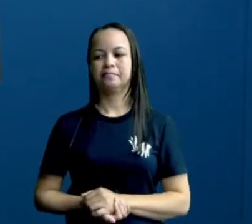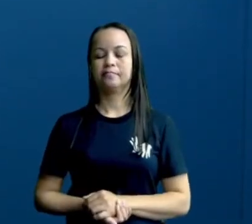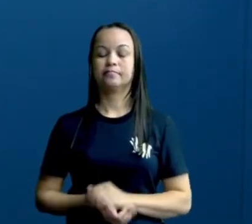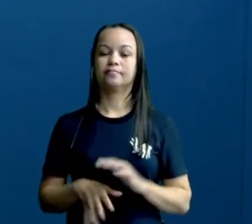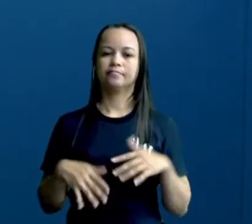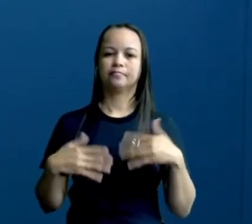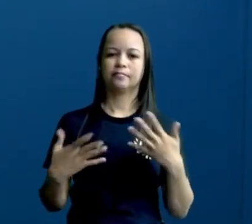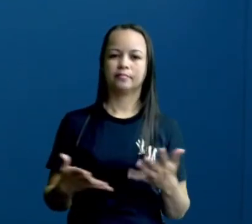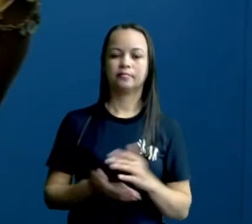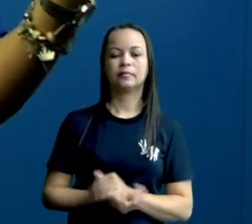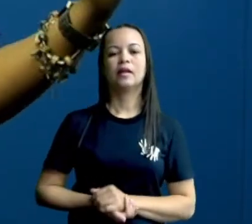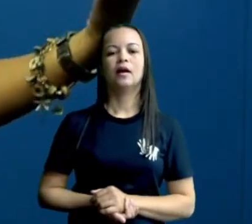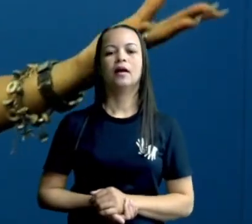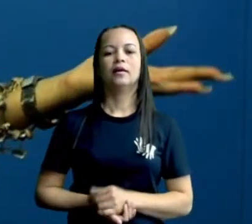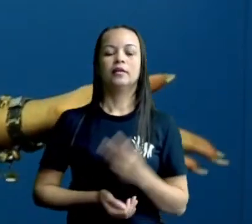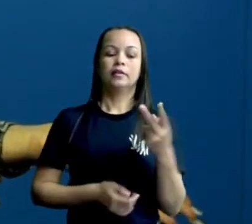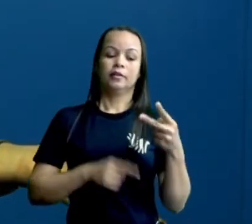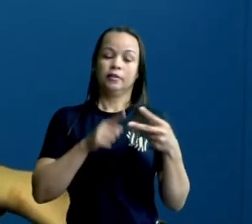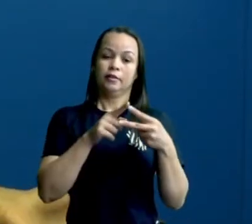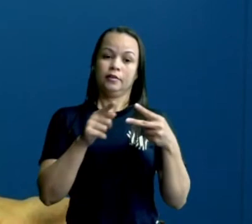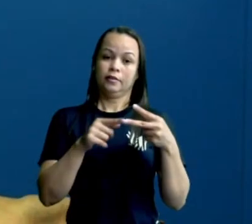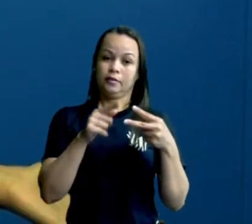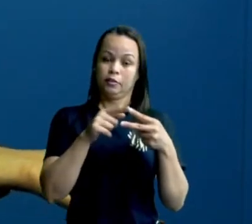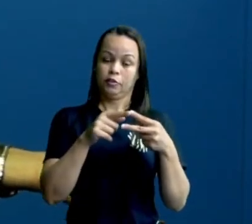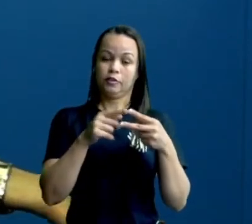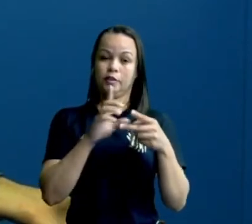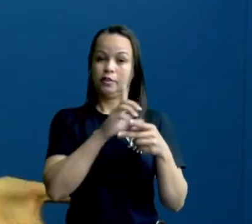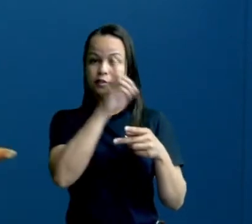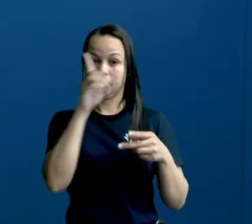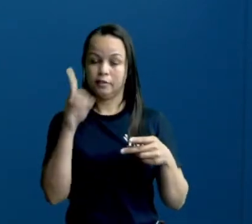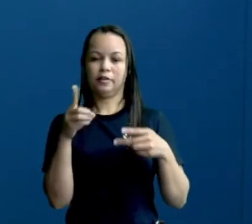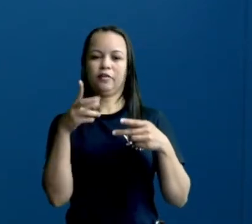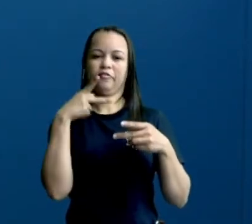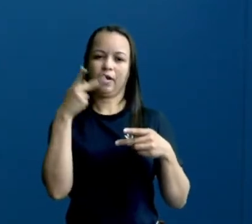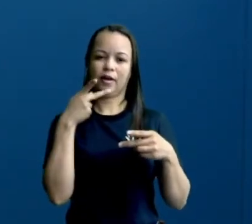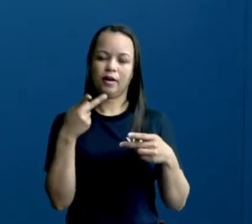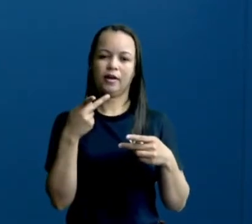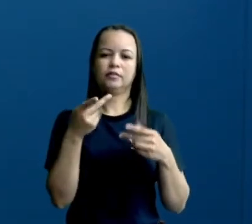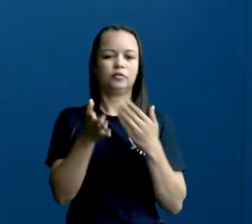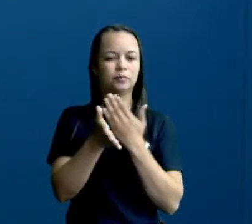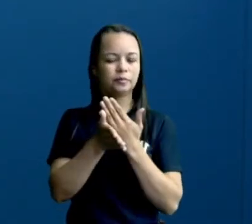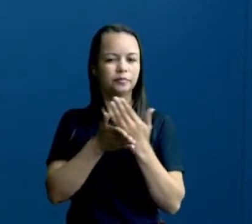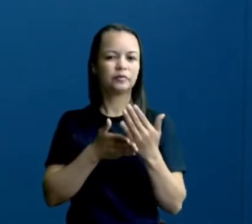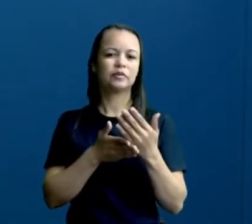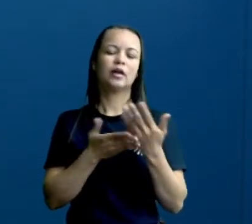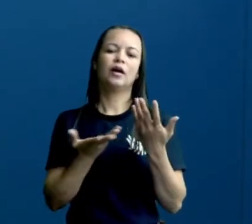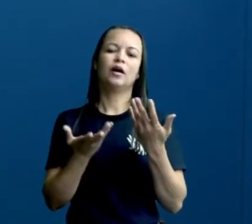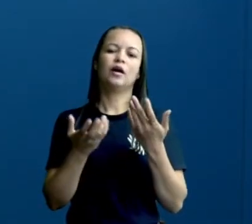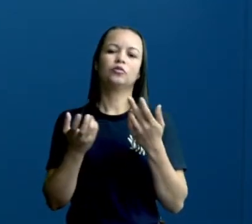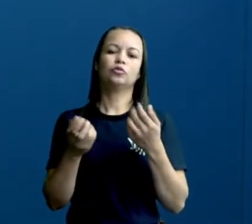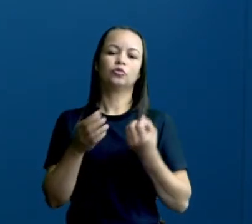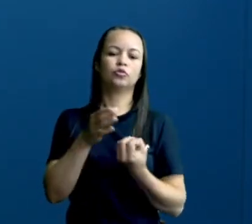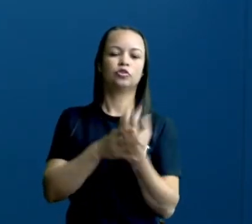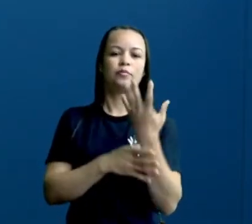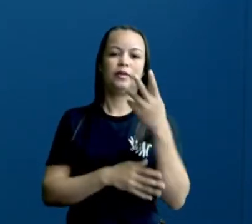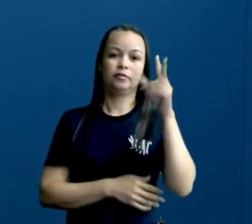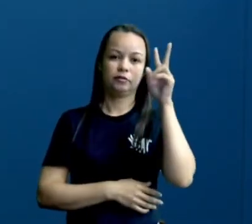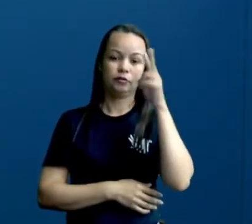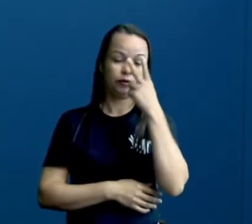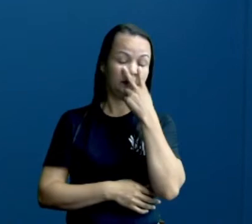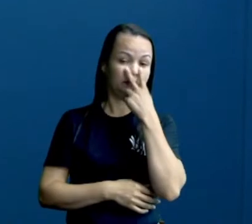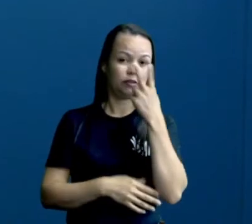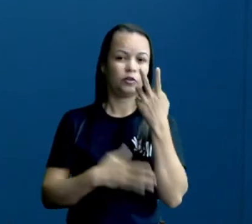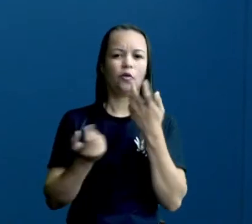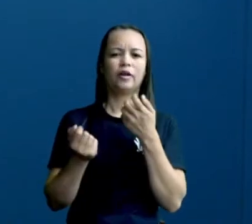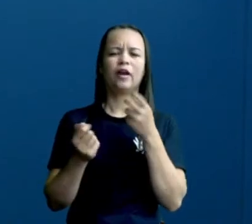Então, nesses 2 dias, falando sobre o surgimento da Vitória, vimos várias coisas. Vimos a geografia